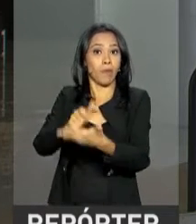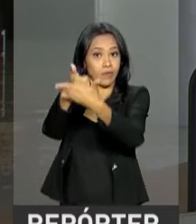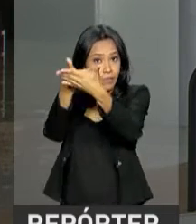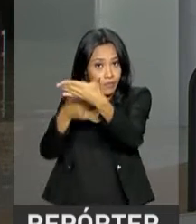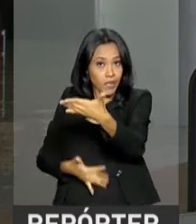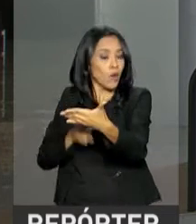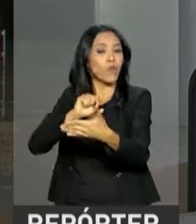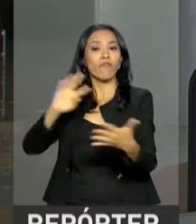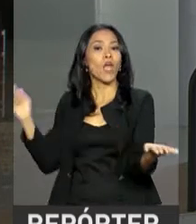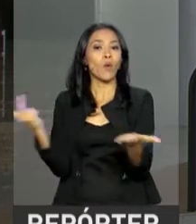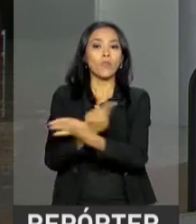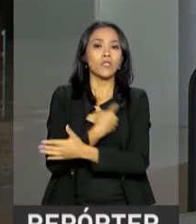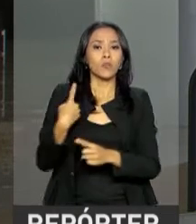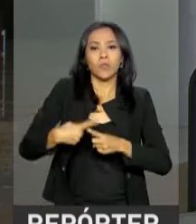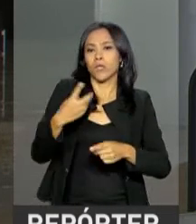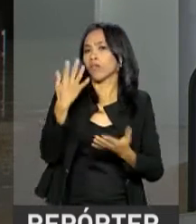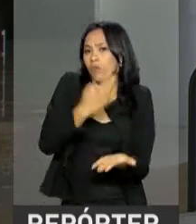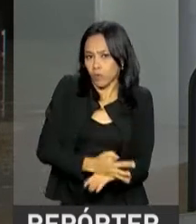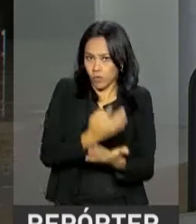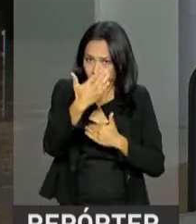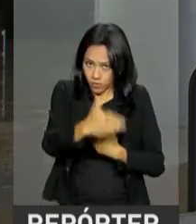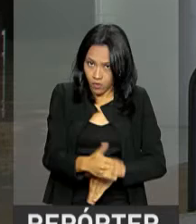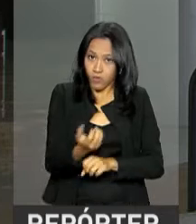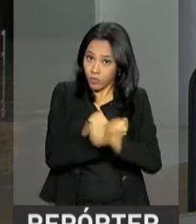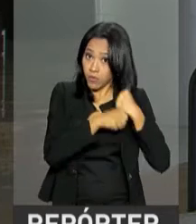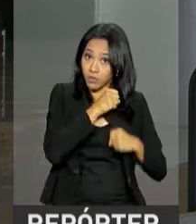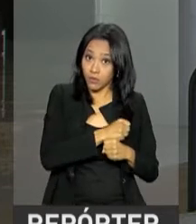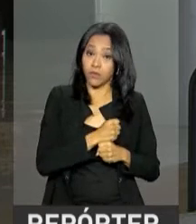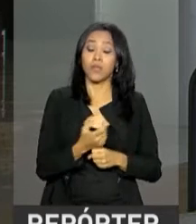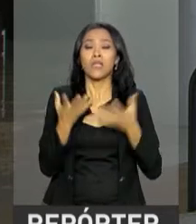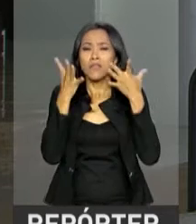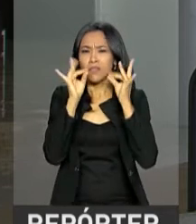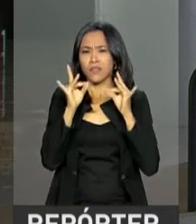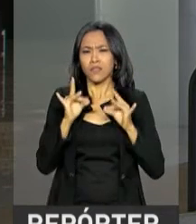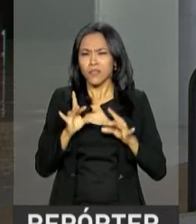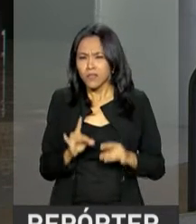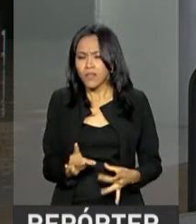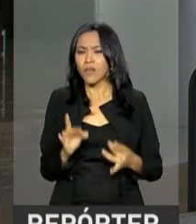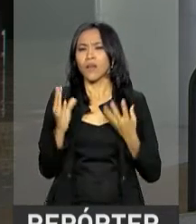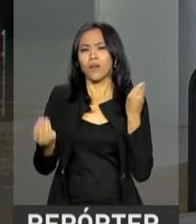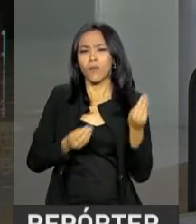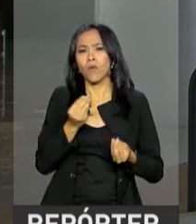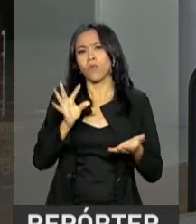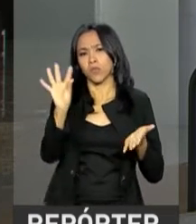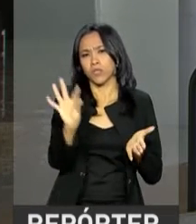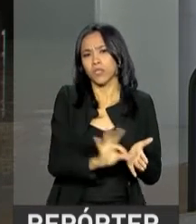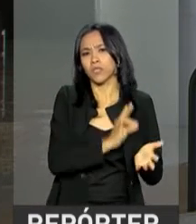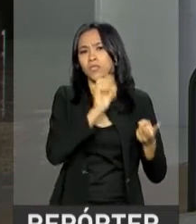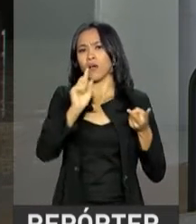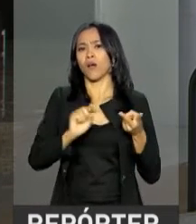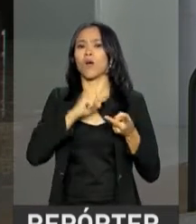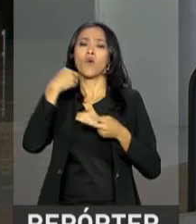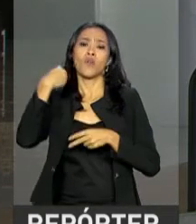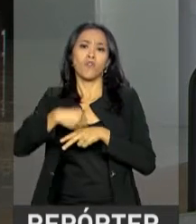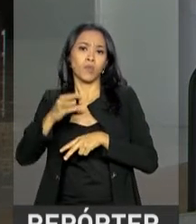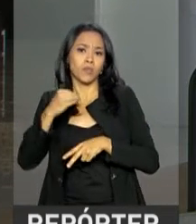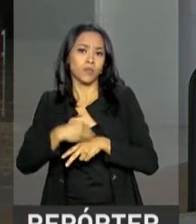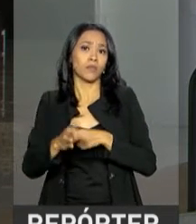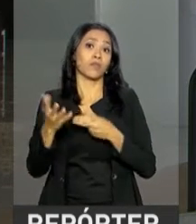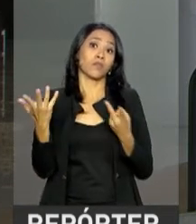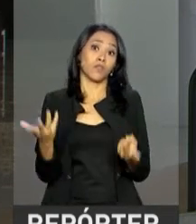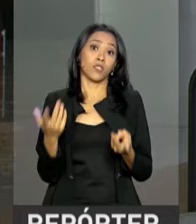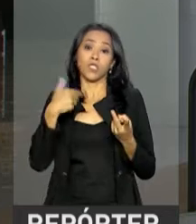ter novamente direito à isenção bom todos os detalhes sobre o processo de inscrição no enem e os dados consolidados